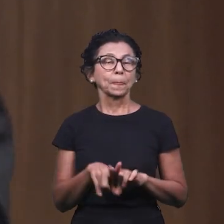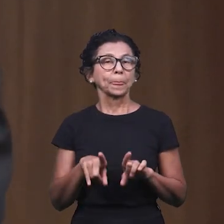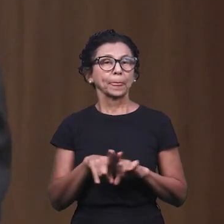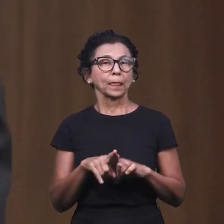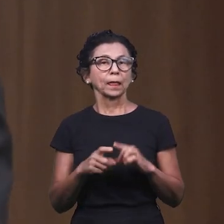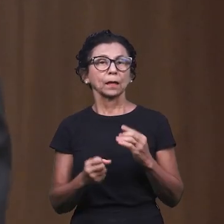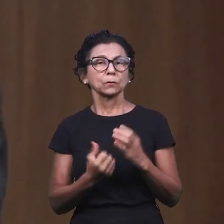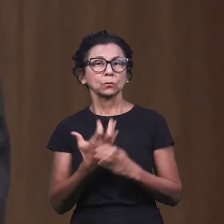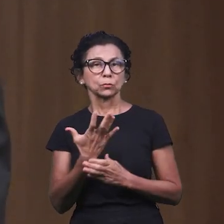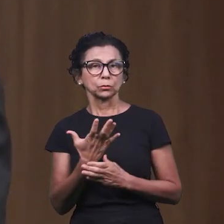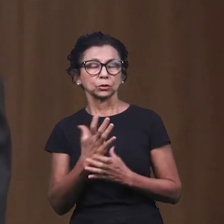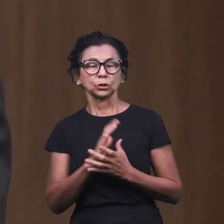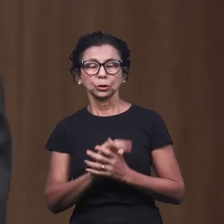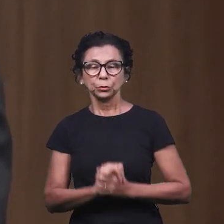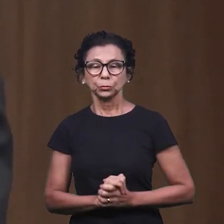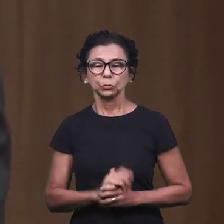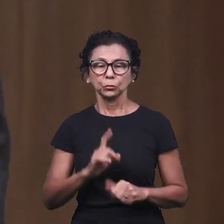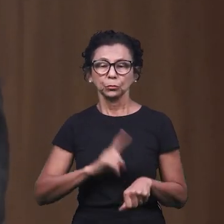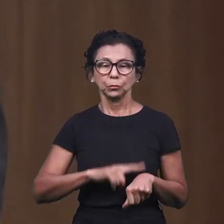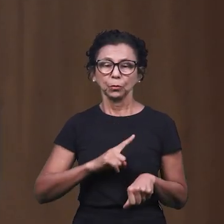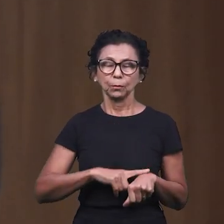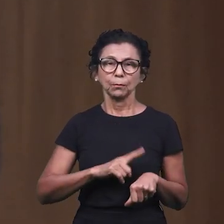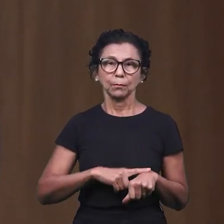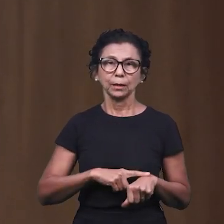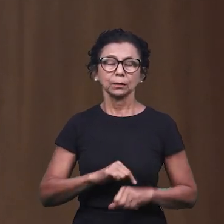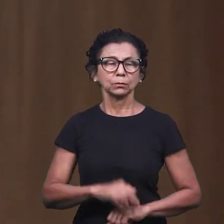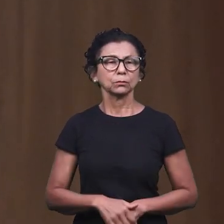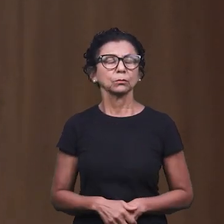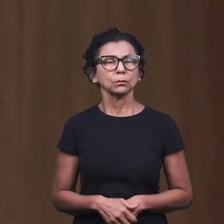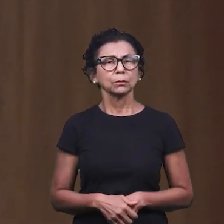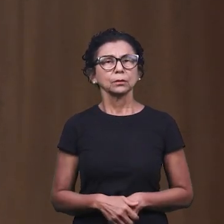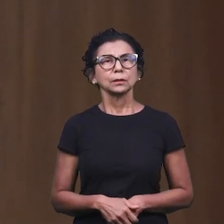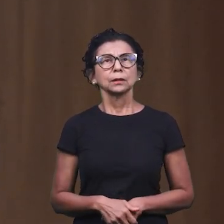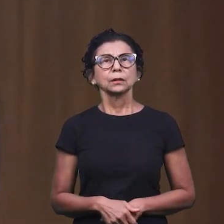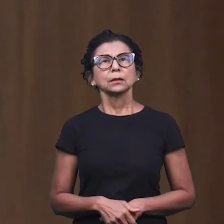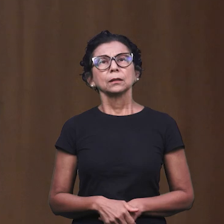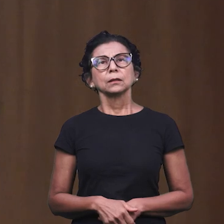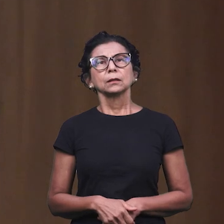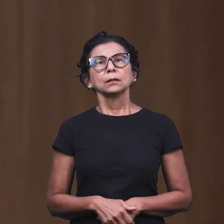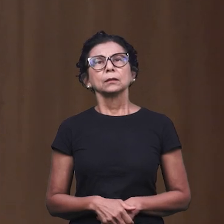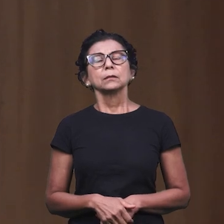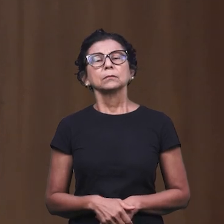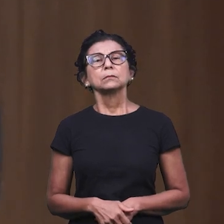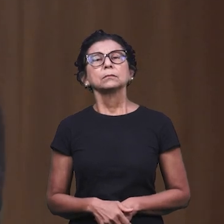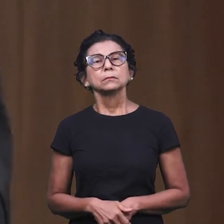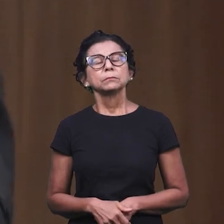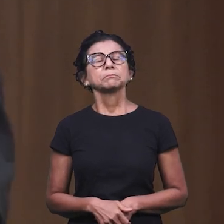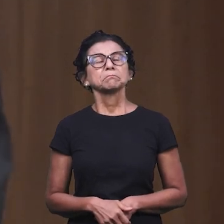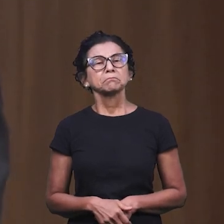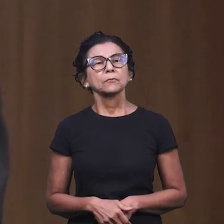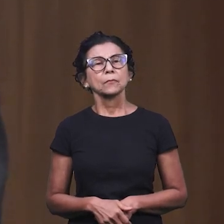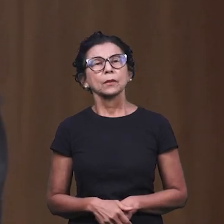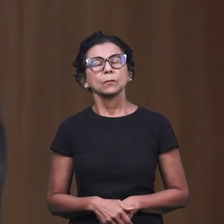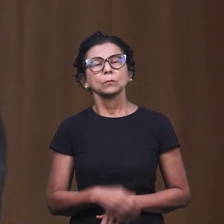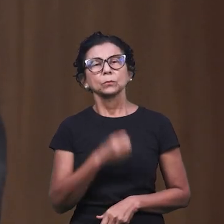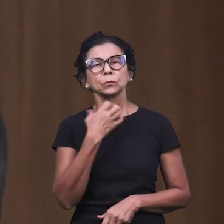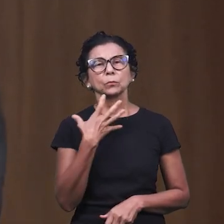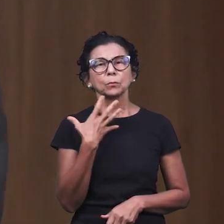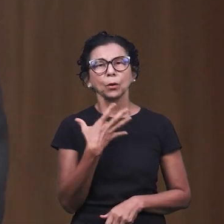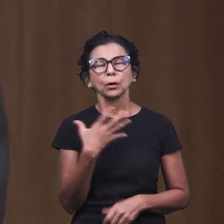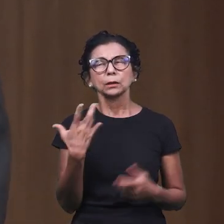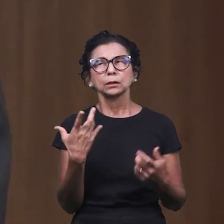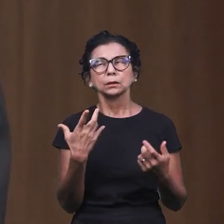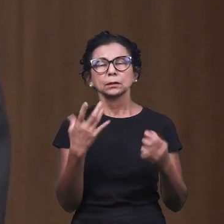mesmos estudos, né? Então, essa unidade da doutrina também fortalece muito a nossa doutrina